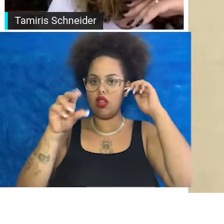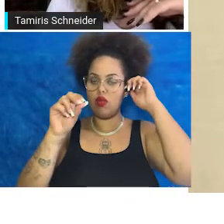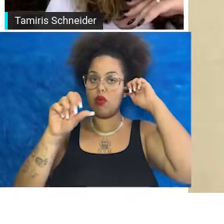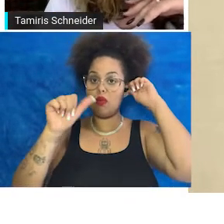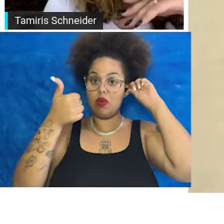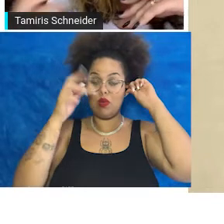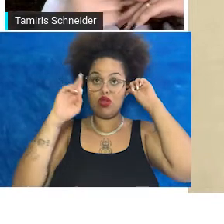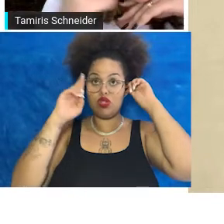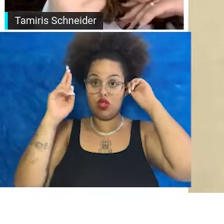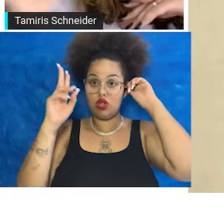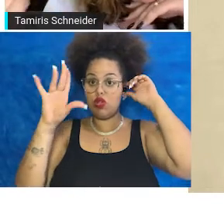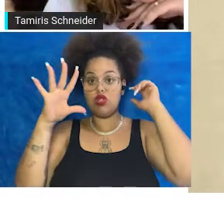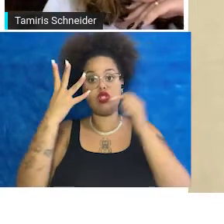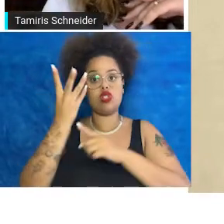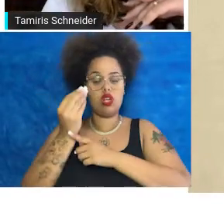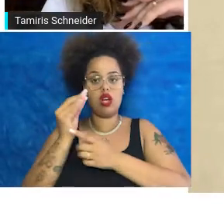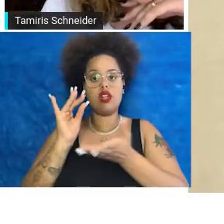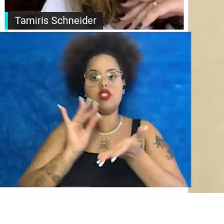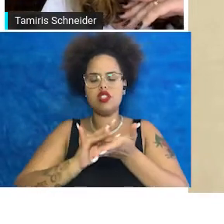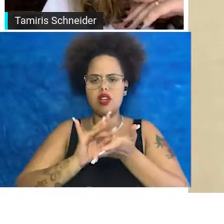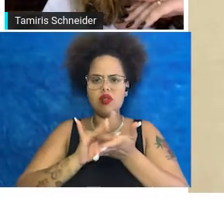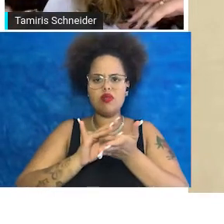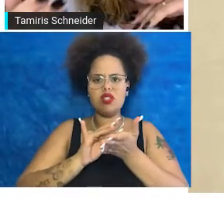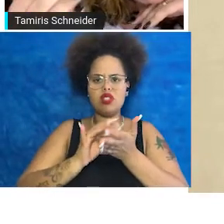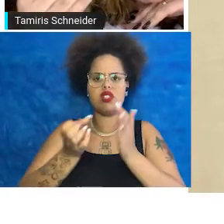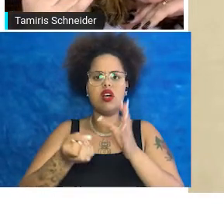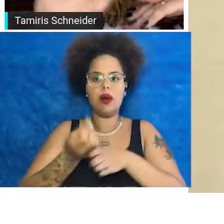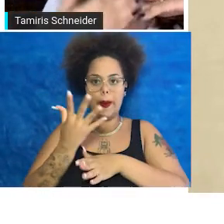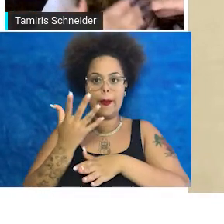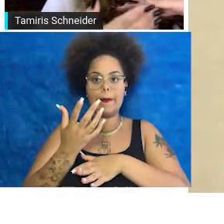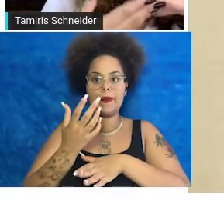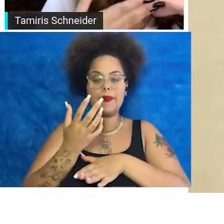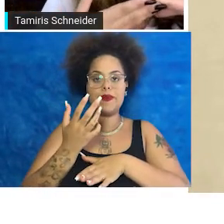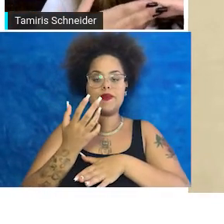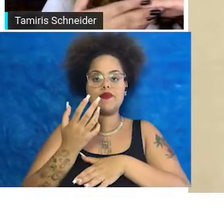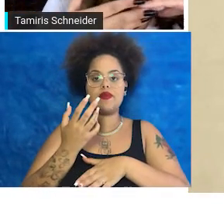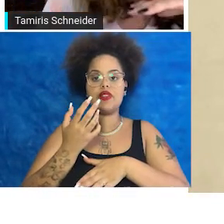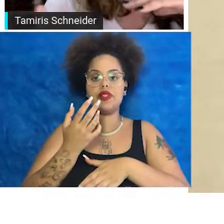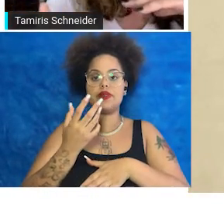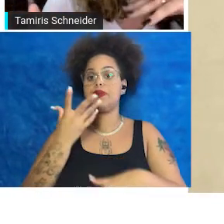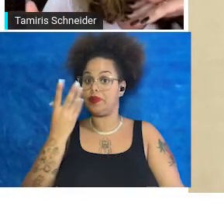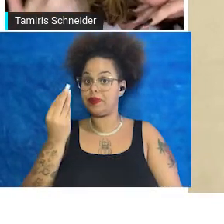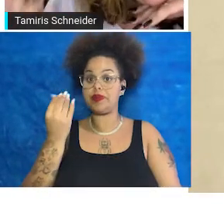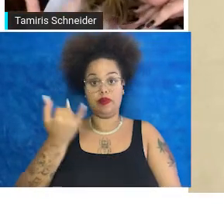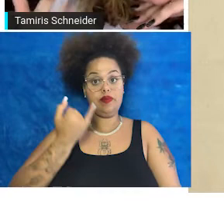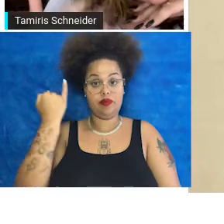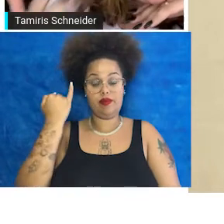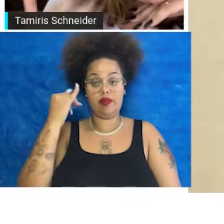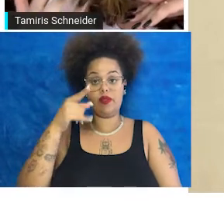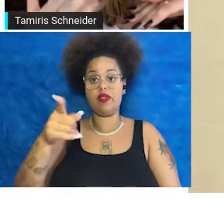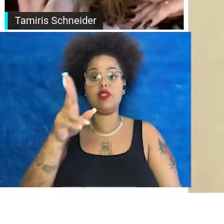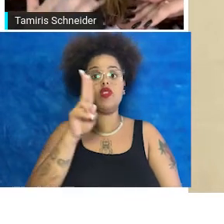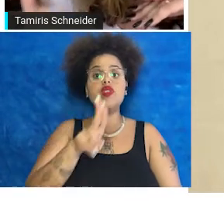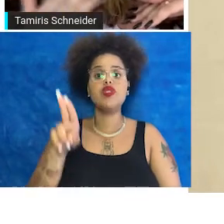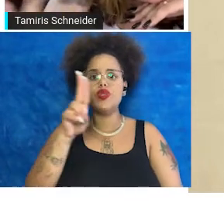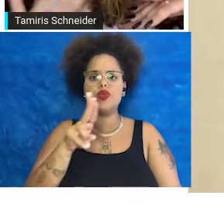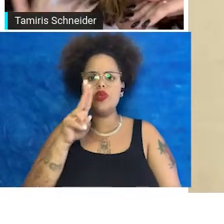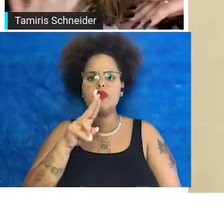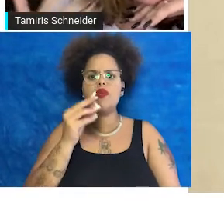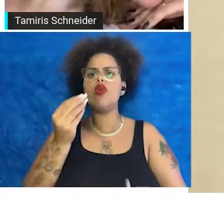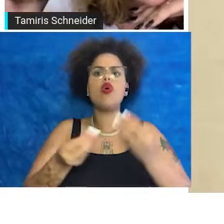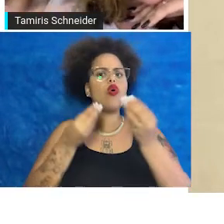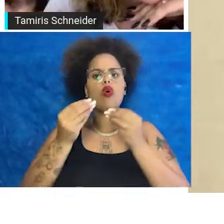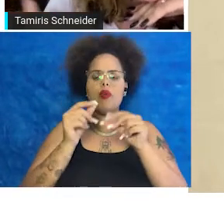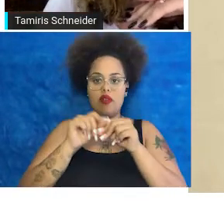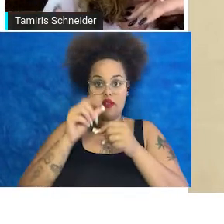arte, realmente acreditado por isso. E aí, é muito importante, você vai consumir ali como é feito